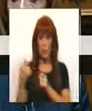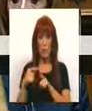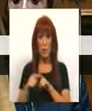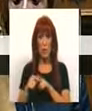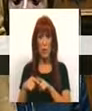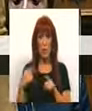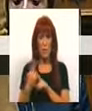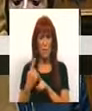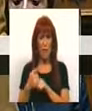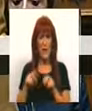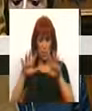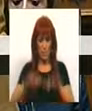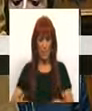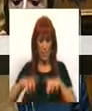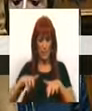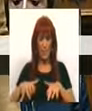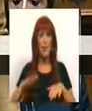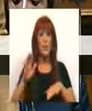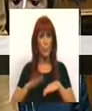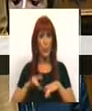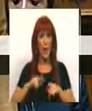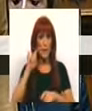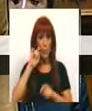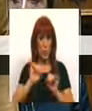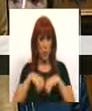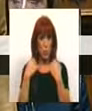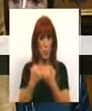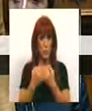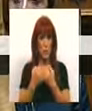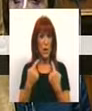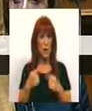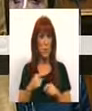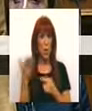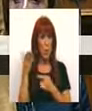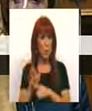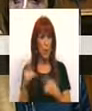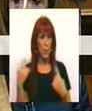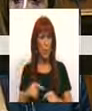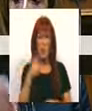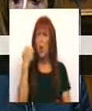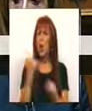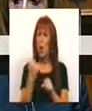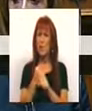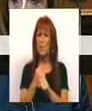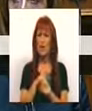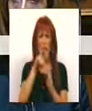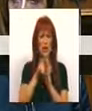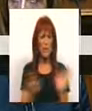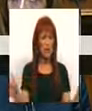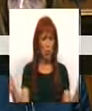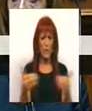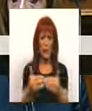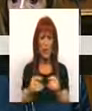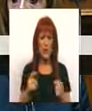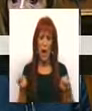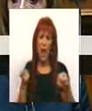têm tido neste parlamento sobre a proteção social são um exemplo trabalhamos nos regimes de convergência